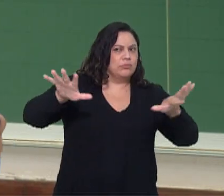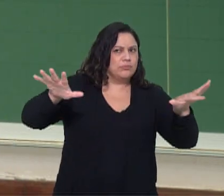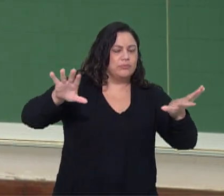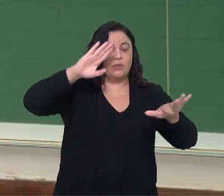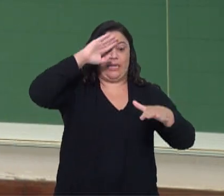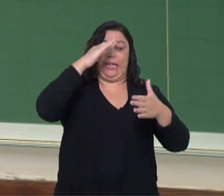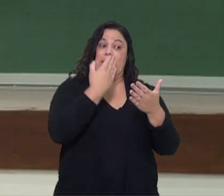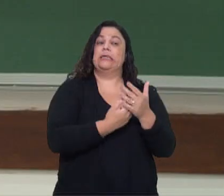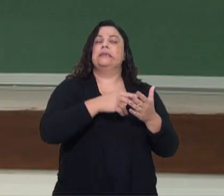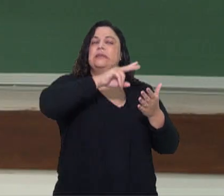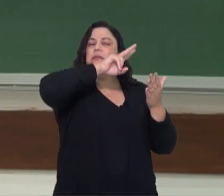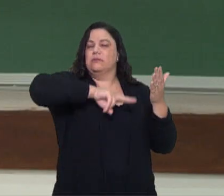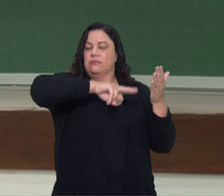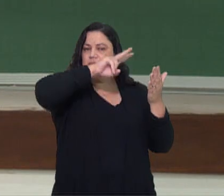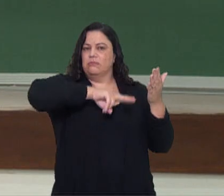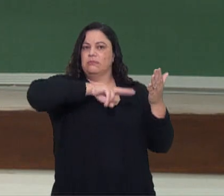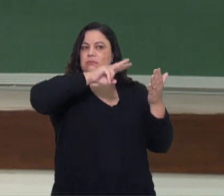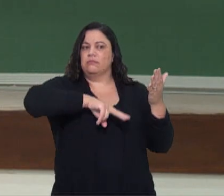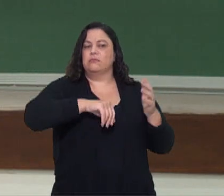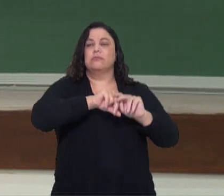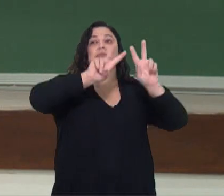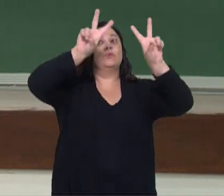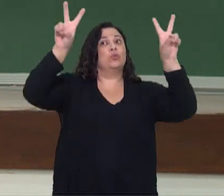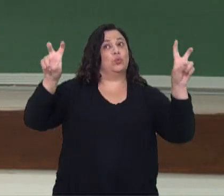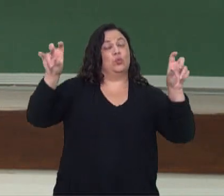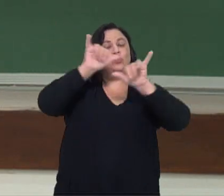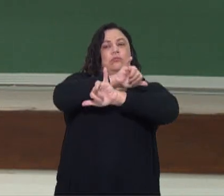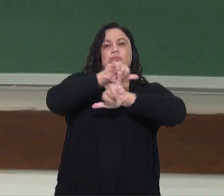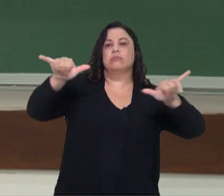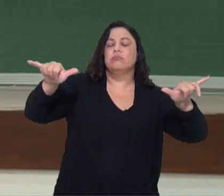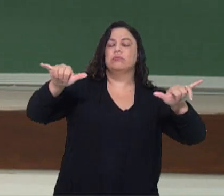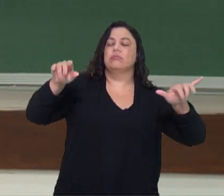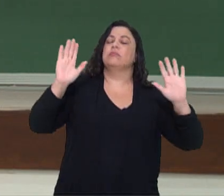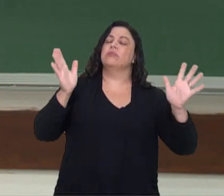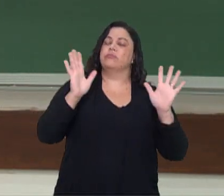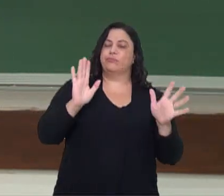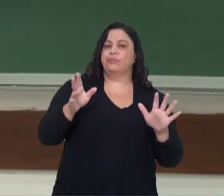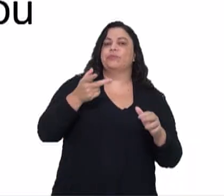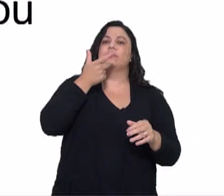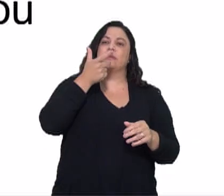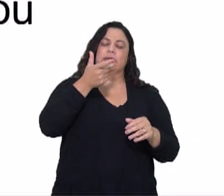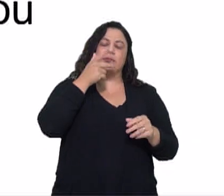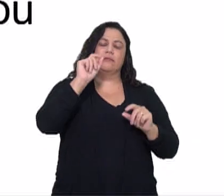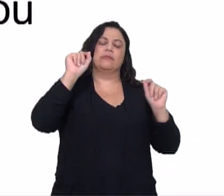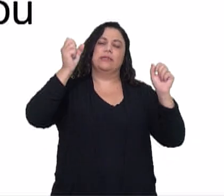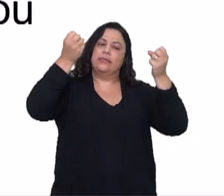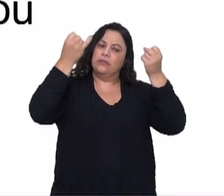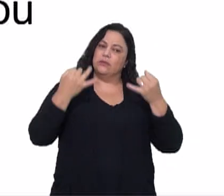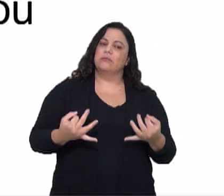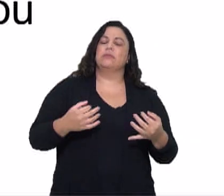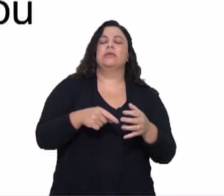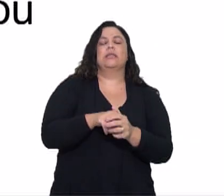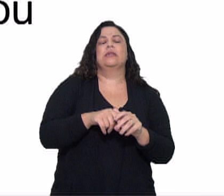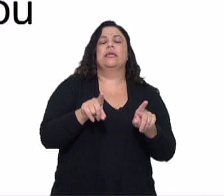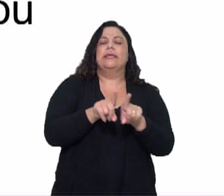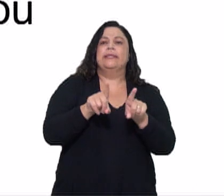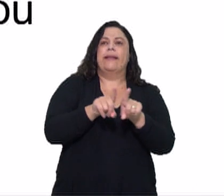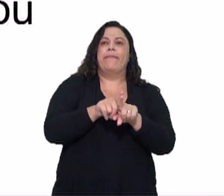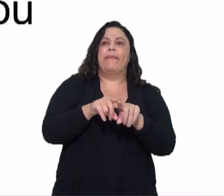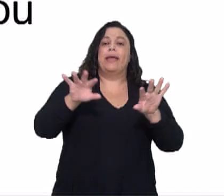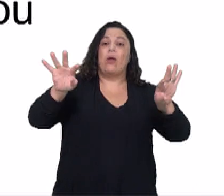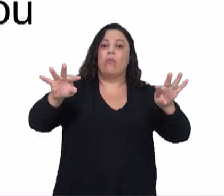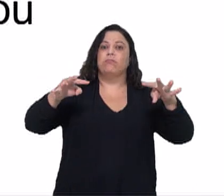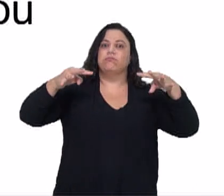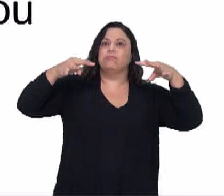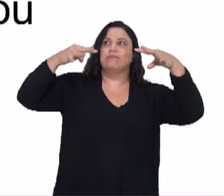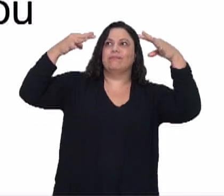que eu estou lendo. O título da notícia, que eu falei para vocês também, que a gente chama de manchete, é um chamamento para o leitor,